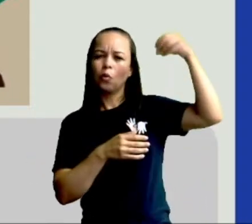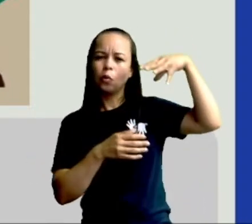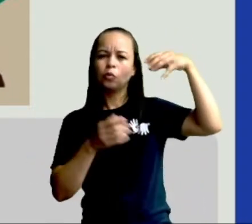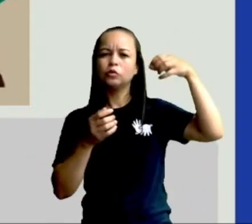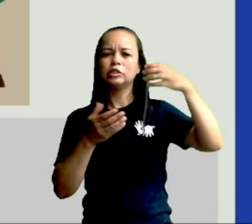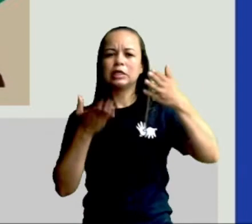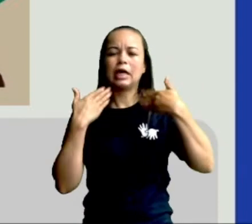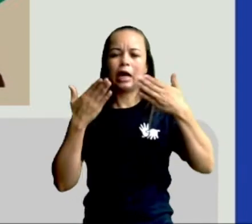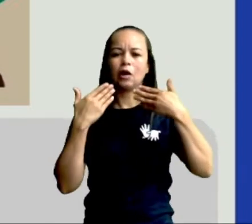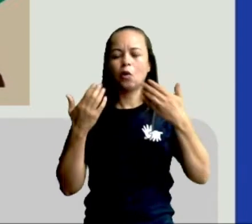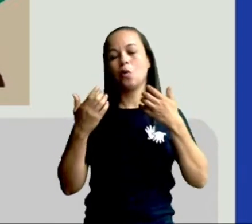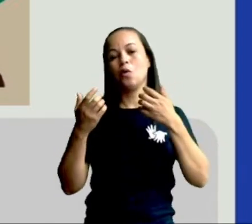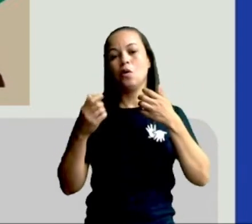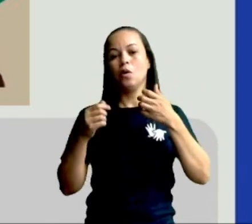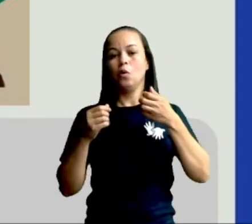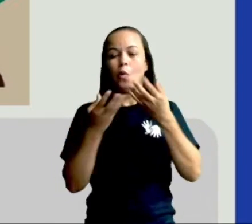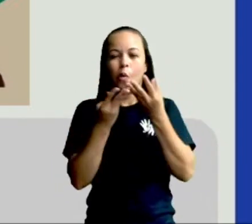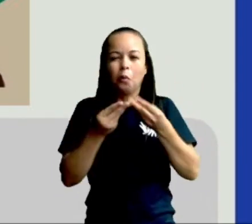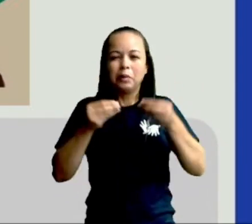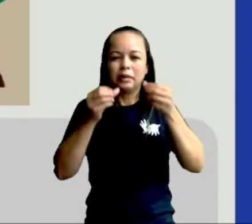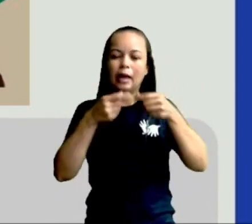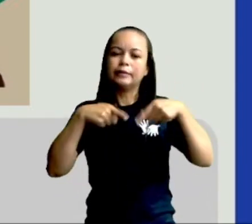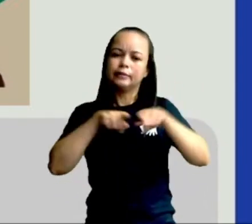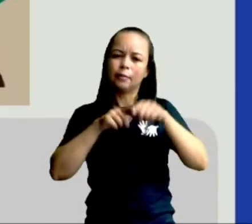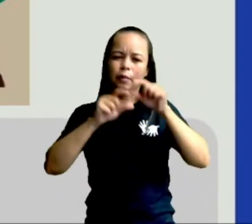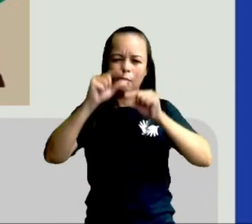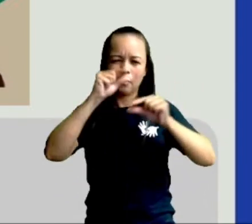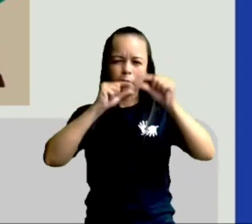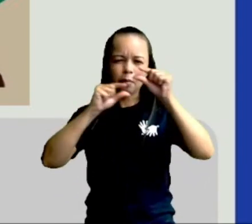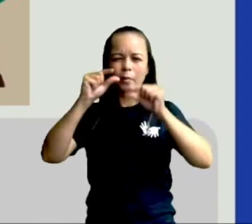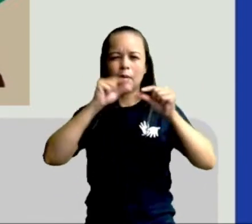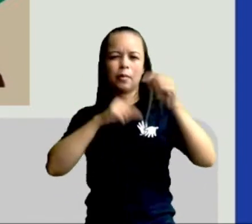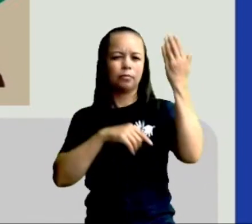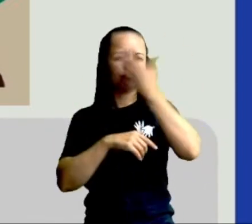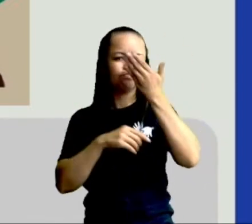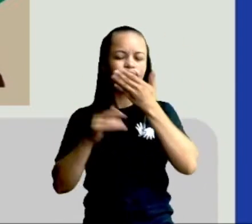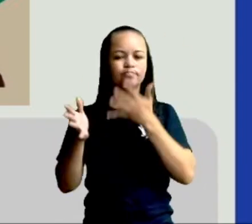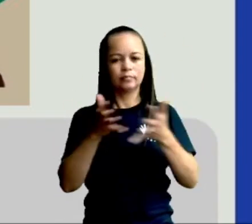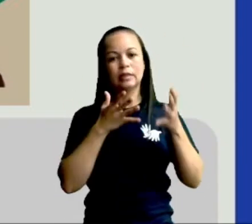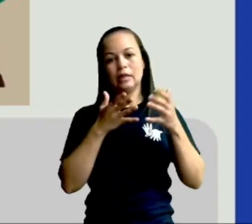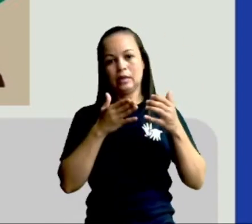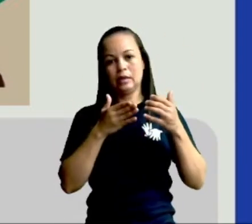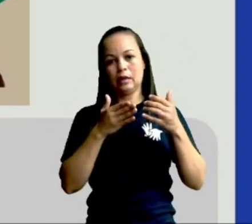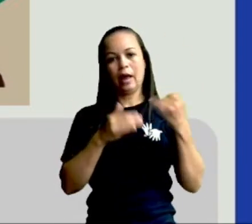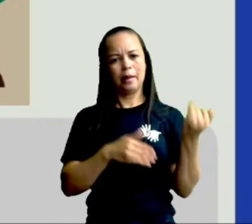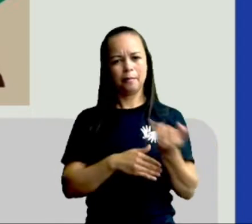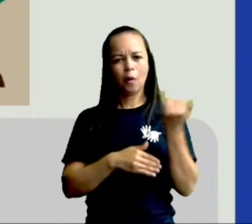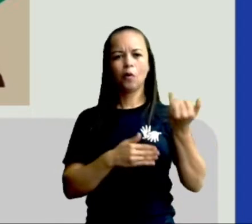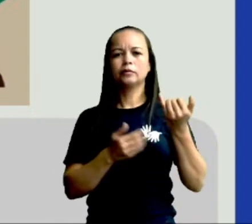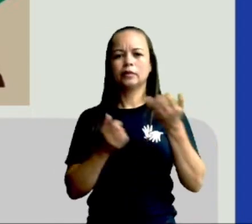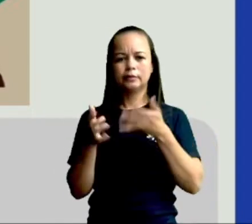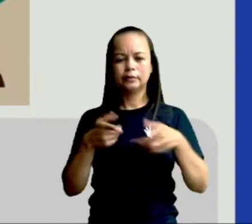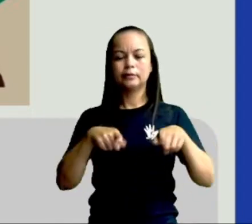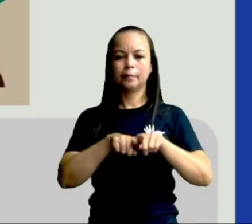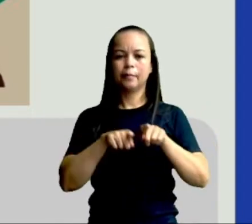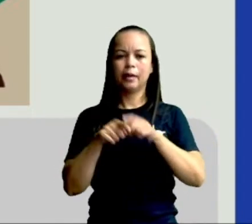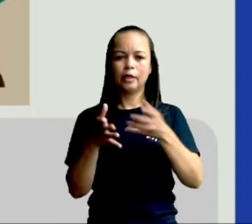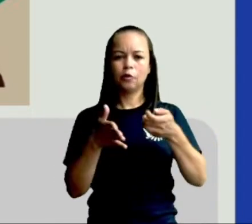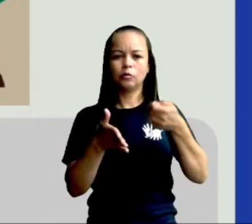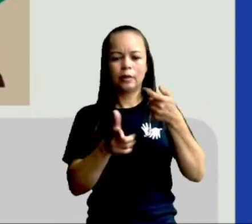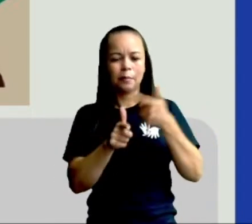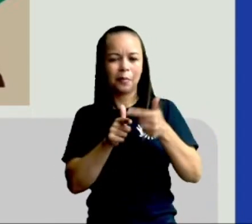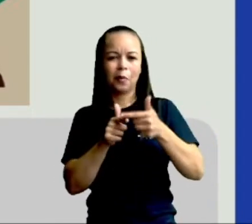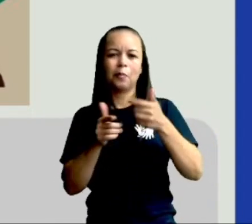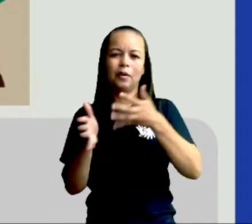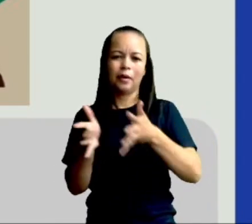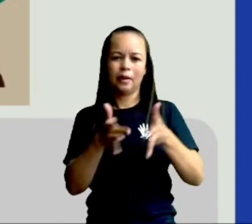umidade, além de micro-organismos. Veja como esse plástico ele é extremamente relevante e como ele impacta positivamente o meio